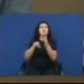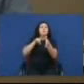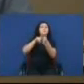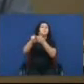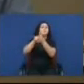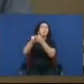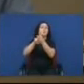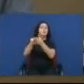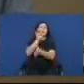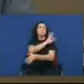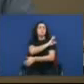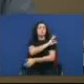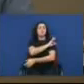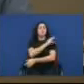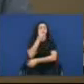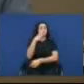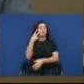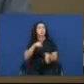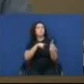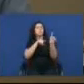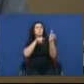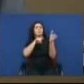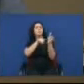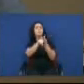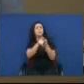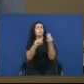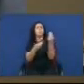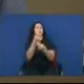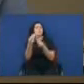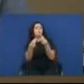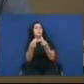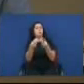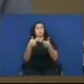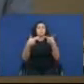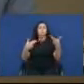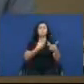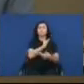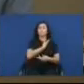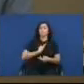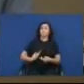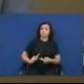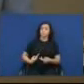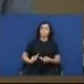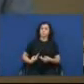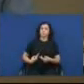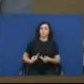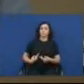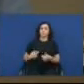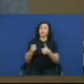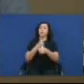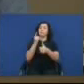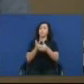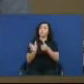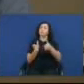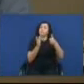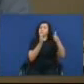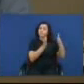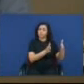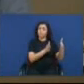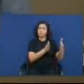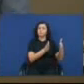pergunta para o prefeito. O vereador pergunta para o prefeito como é que estão os serviços públicos da cidade. Esta é a primeira